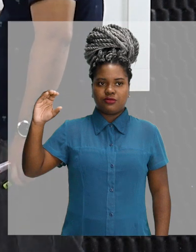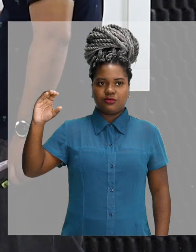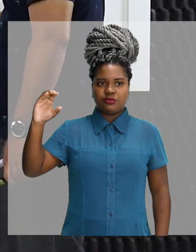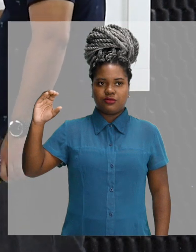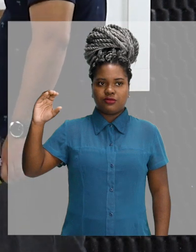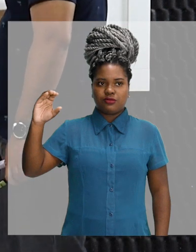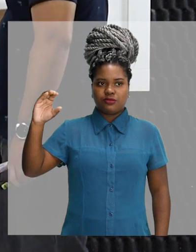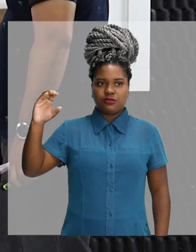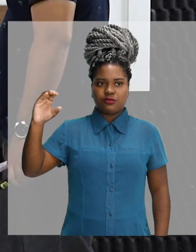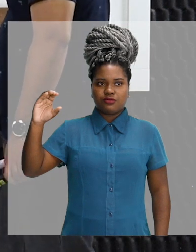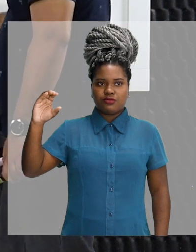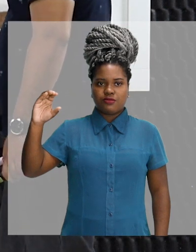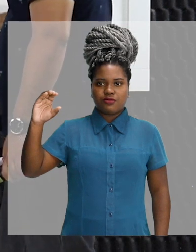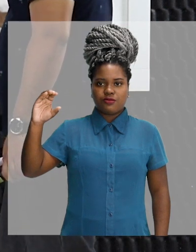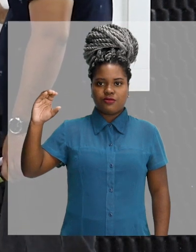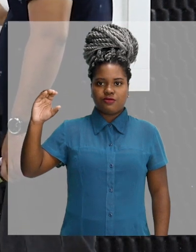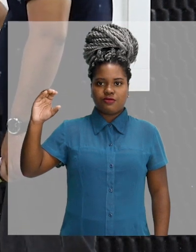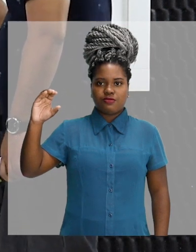em